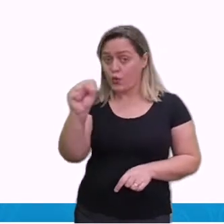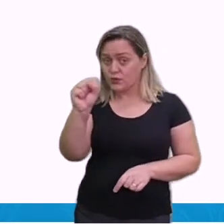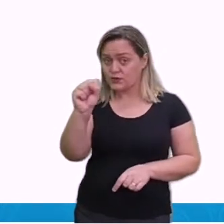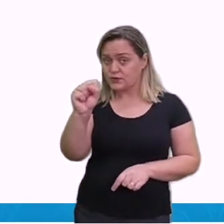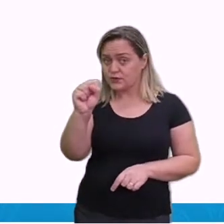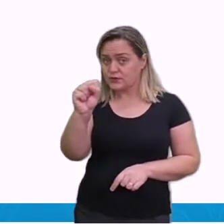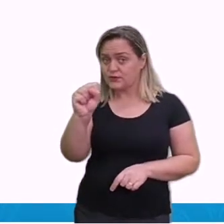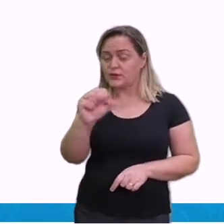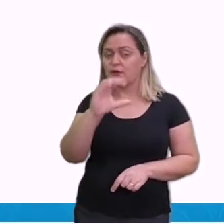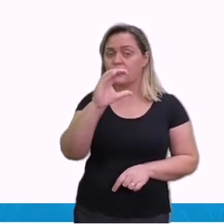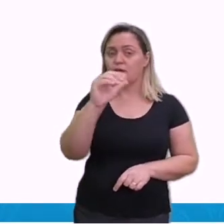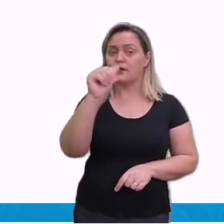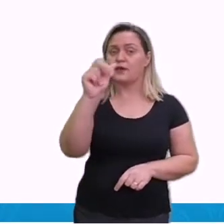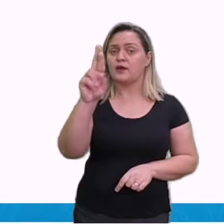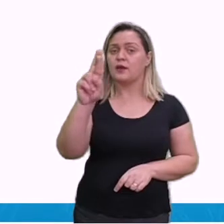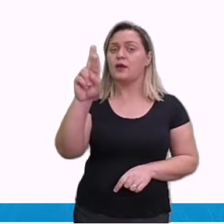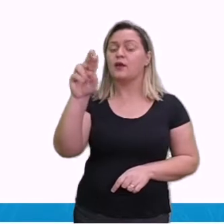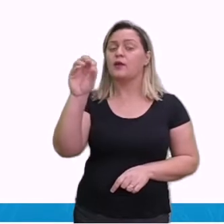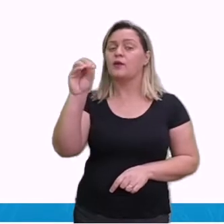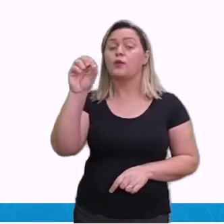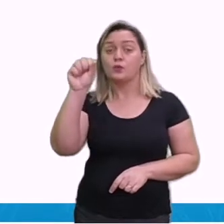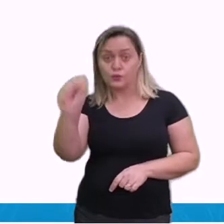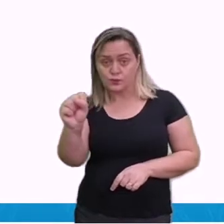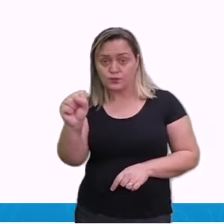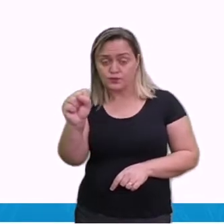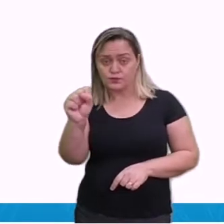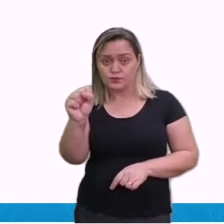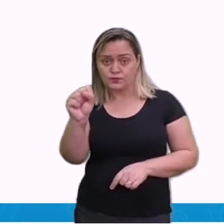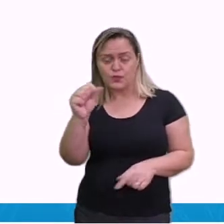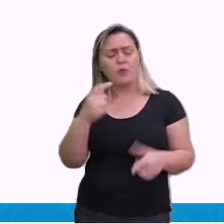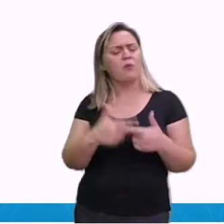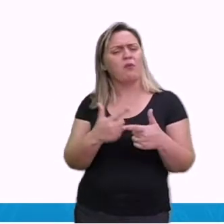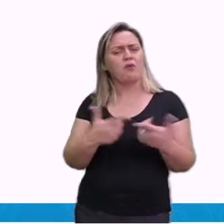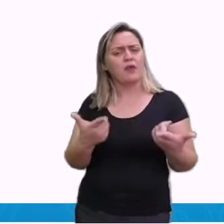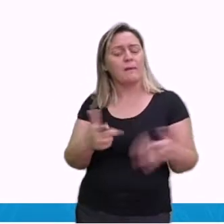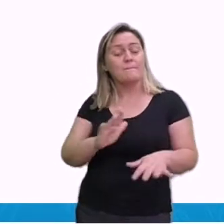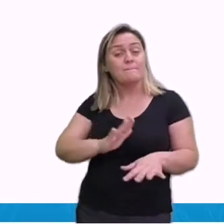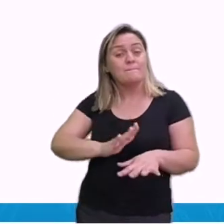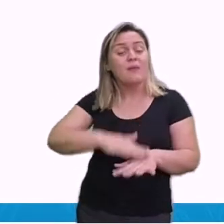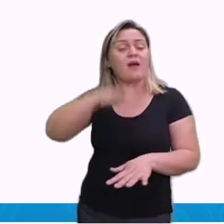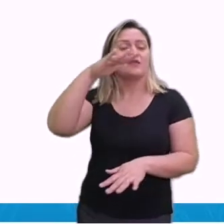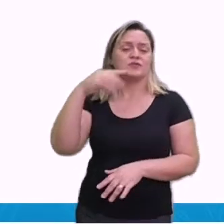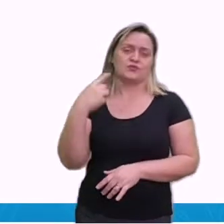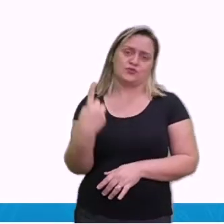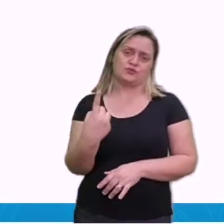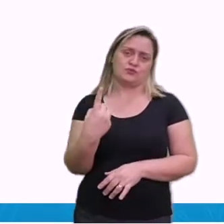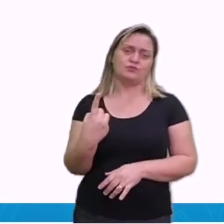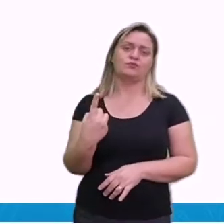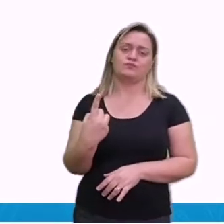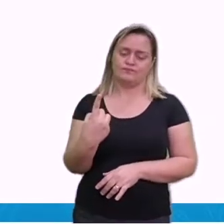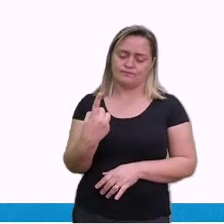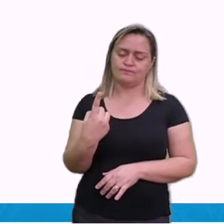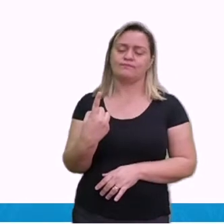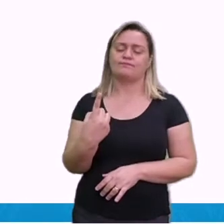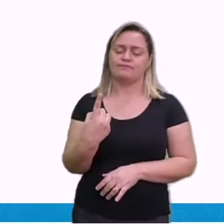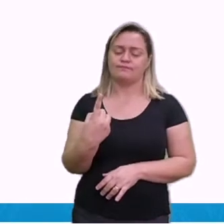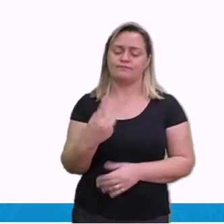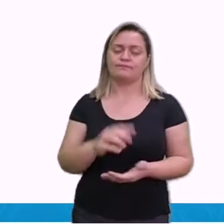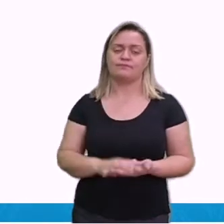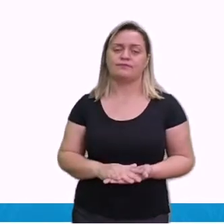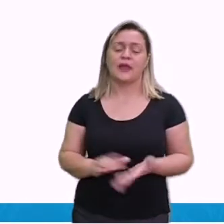os carros, porque são mais de um. as botas. Então, quando eu vou